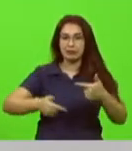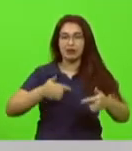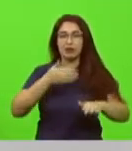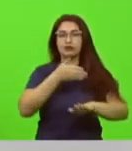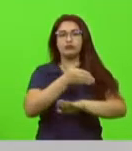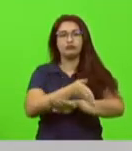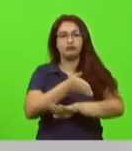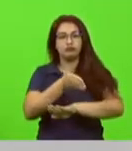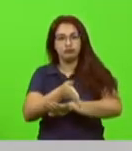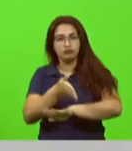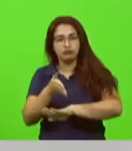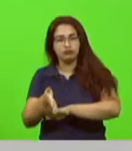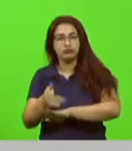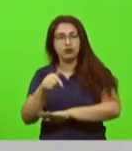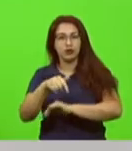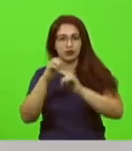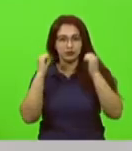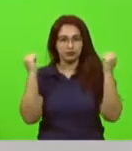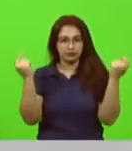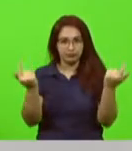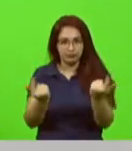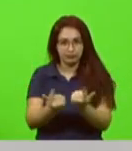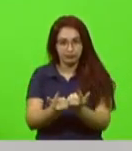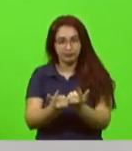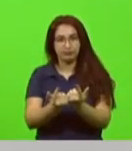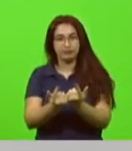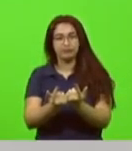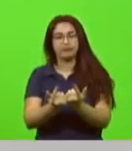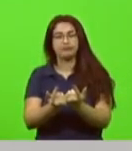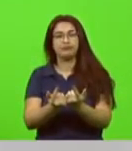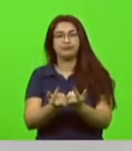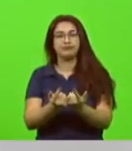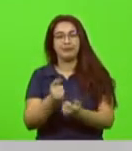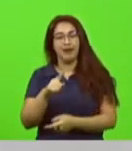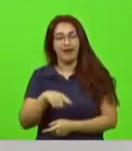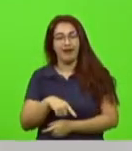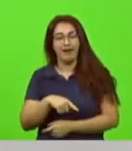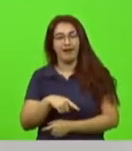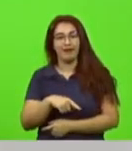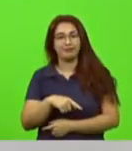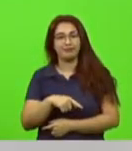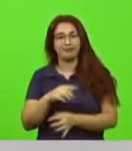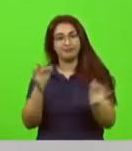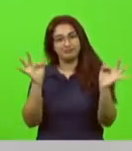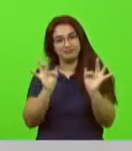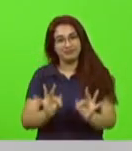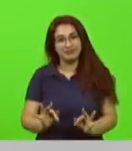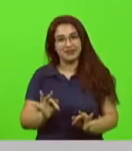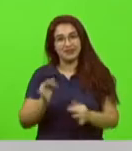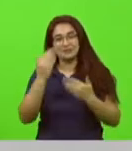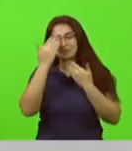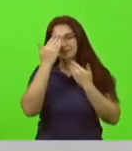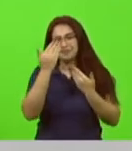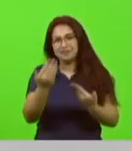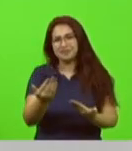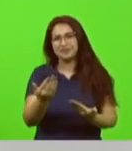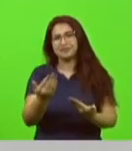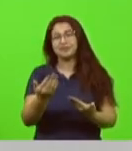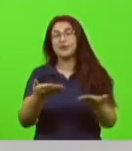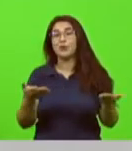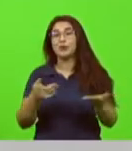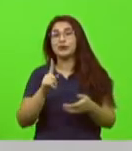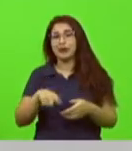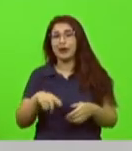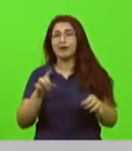dessa Assembleia, aqui, para mim, também é motivo de gratificação. Eu agradeço. E hoje é um dia